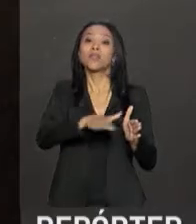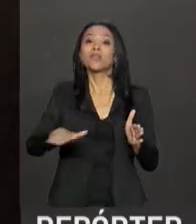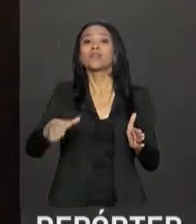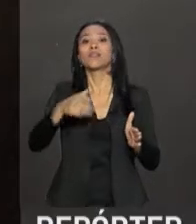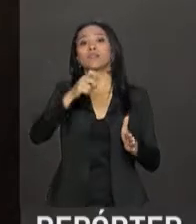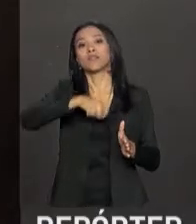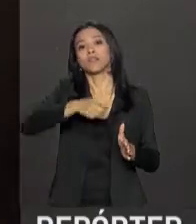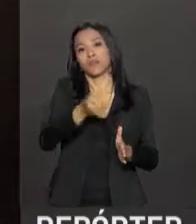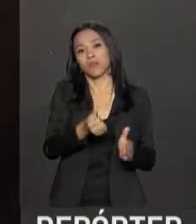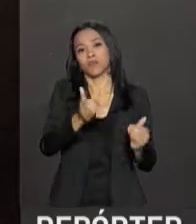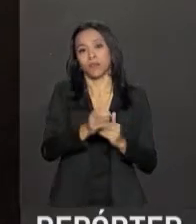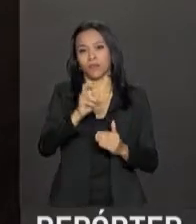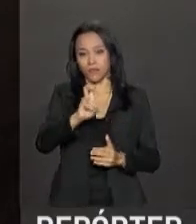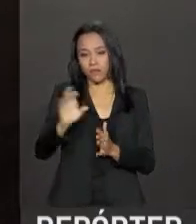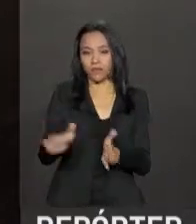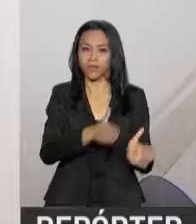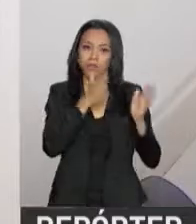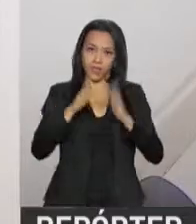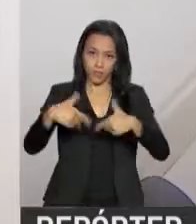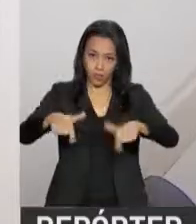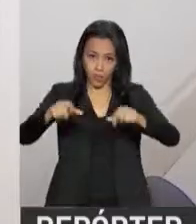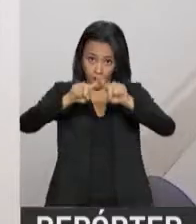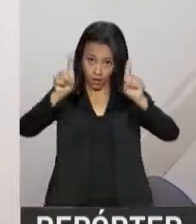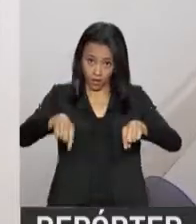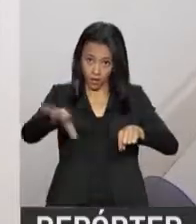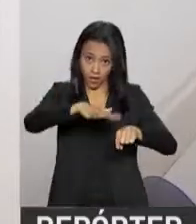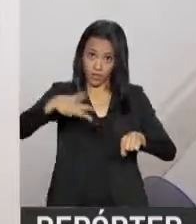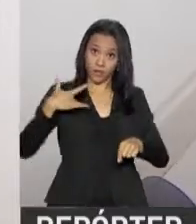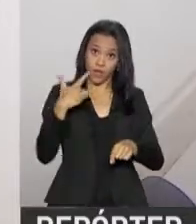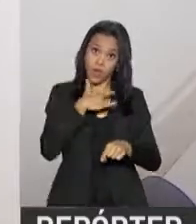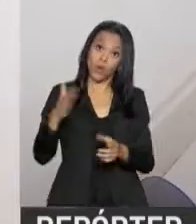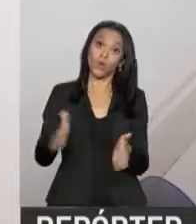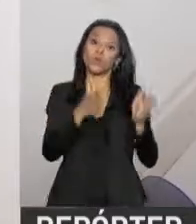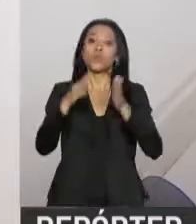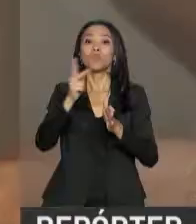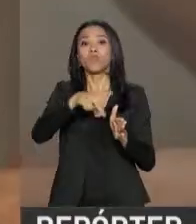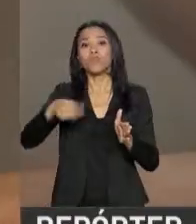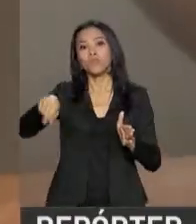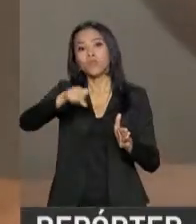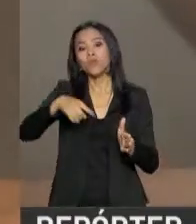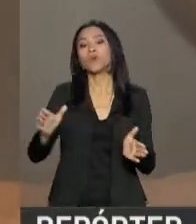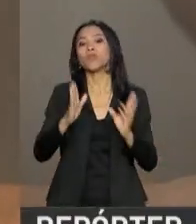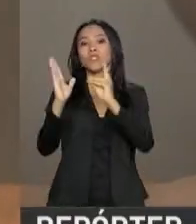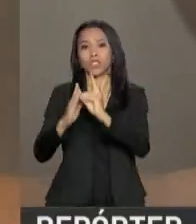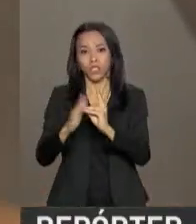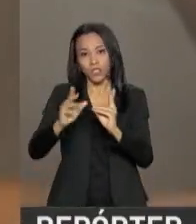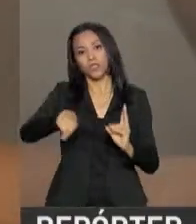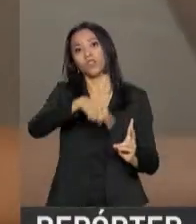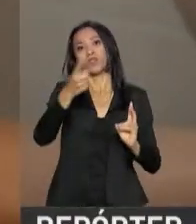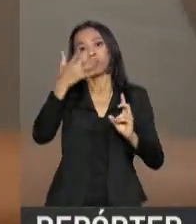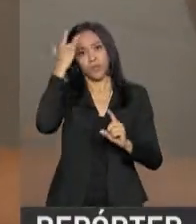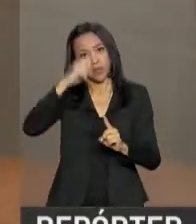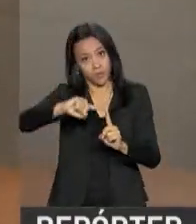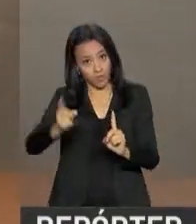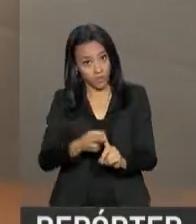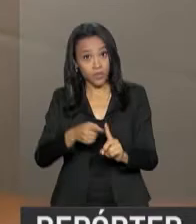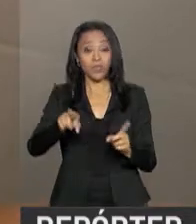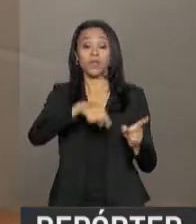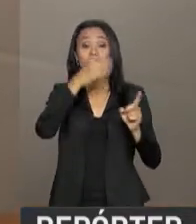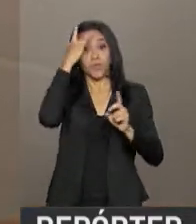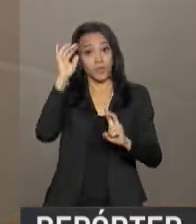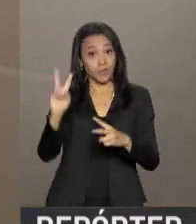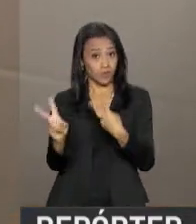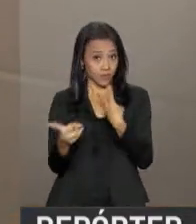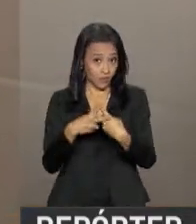a 5 anos trabalhadores de saúde professores indígenas gestantes pessoas privadas de liberdade e